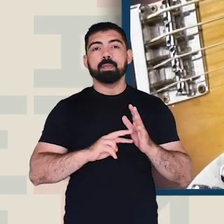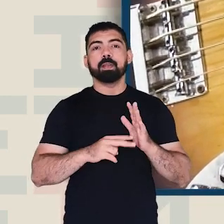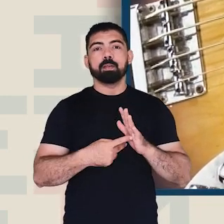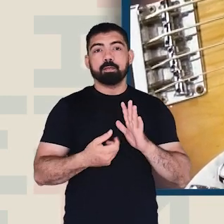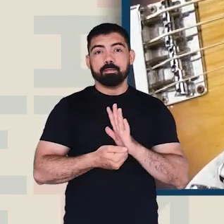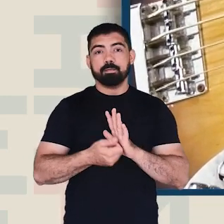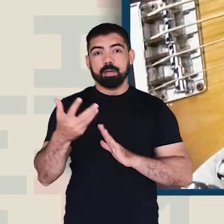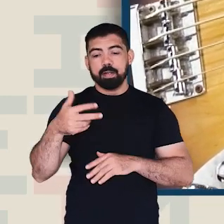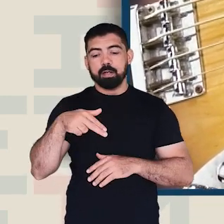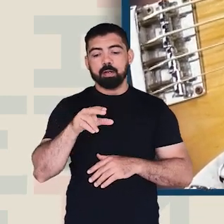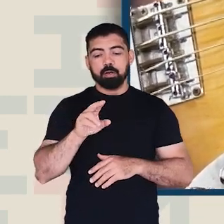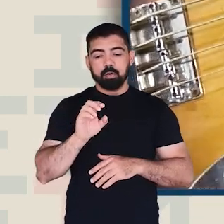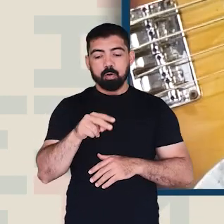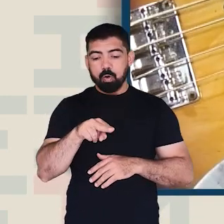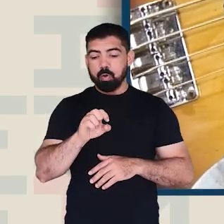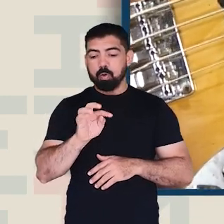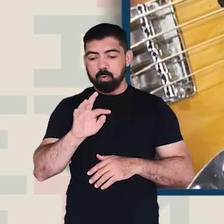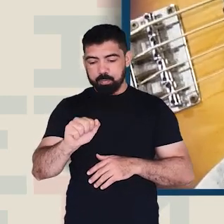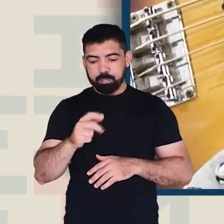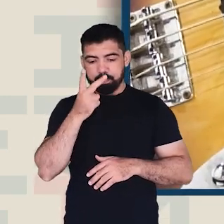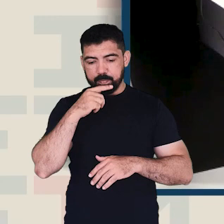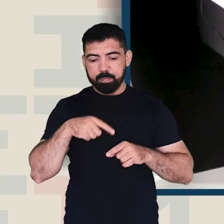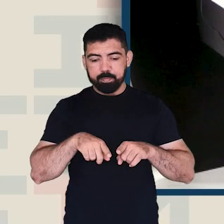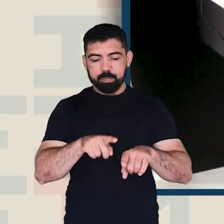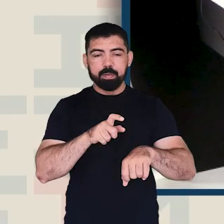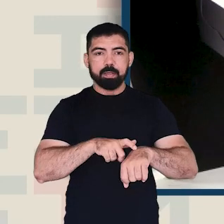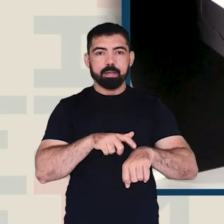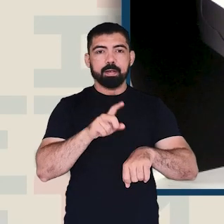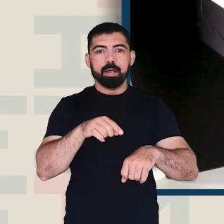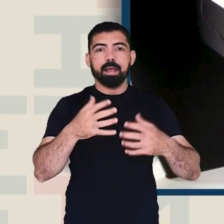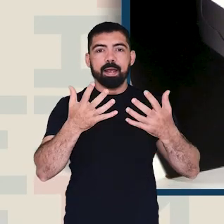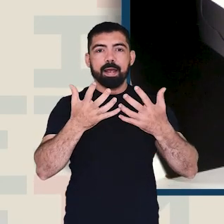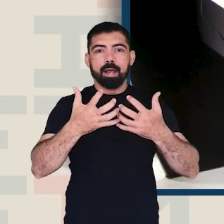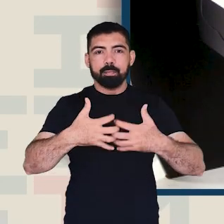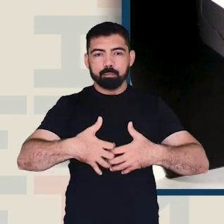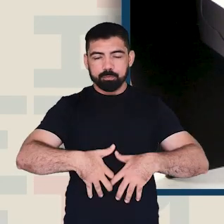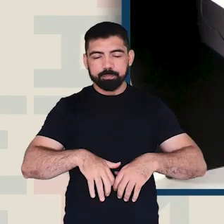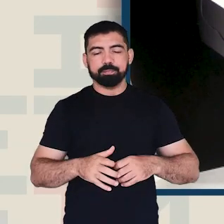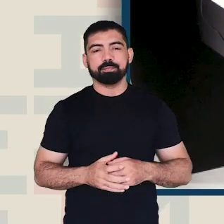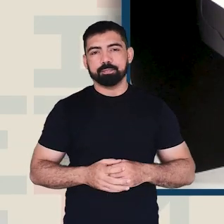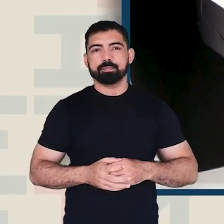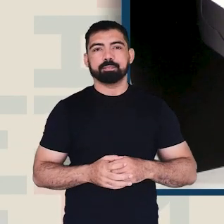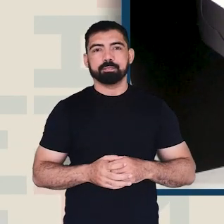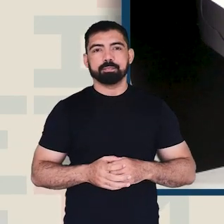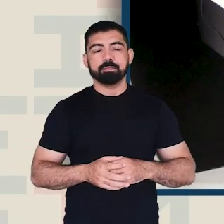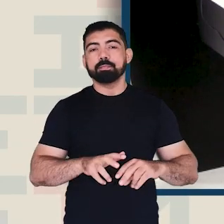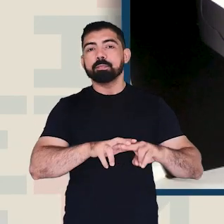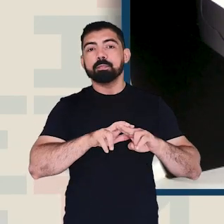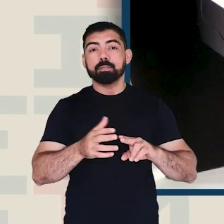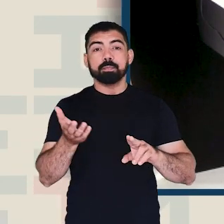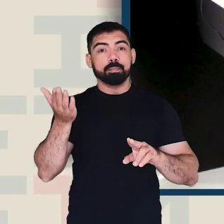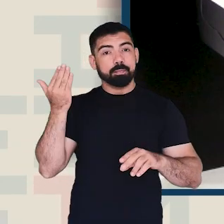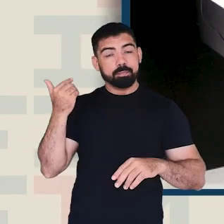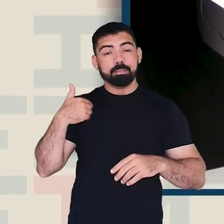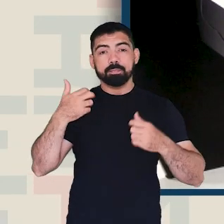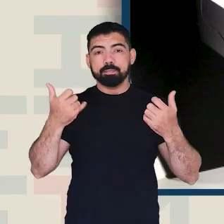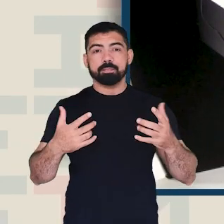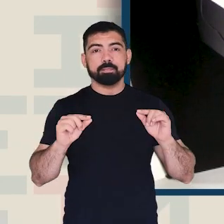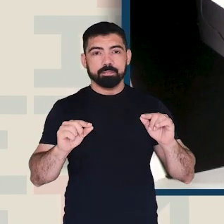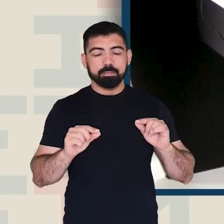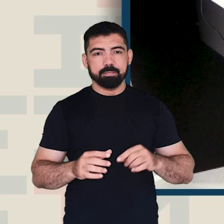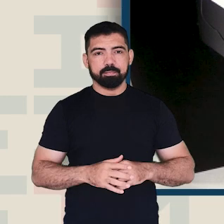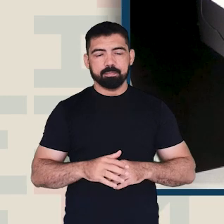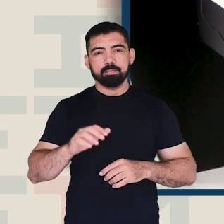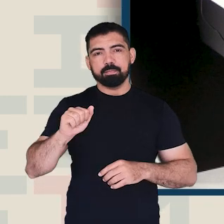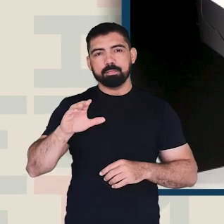Várias notas ao mesmo tempo, simultaneamente, dá a ideia de harmonia. Por isso que lá atrás eu falei o